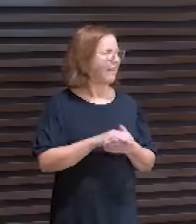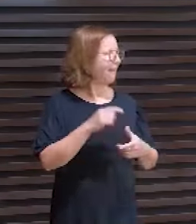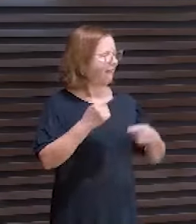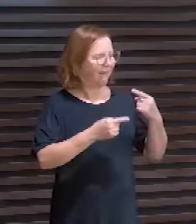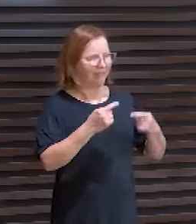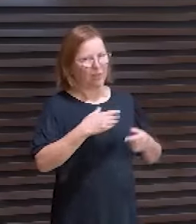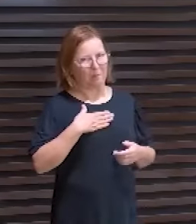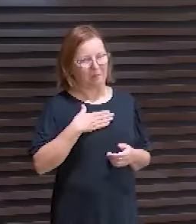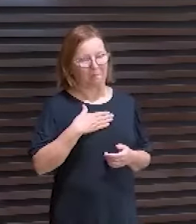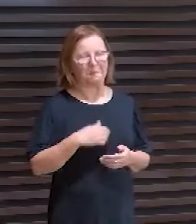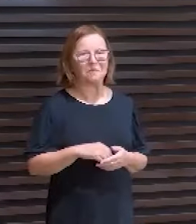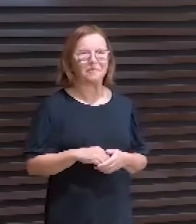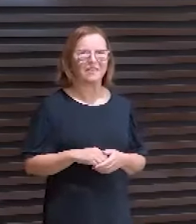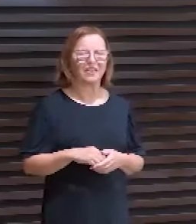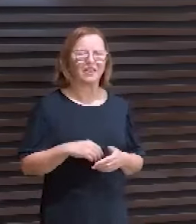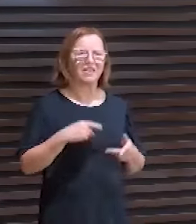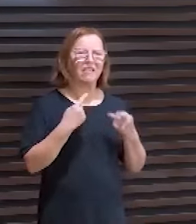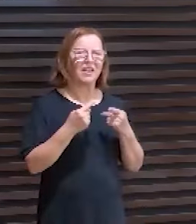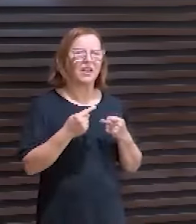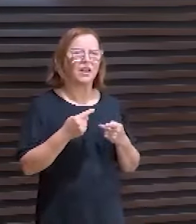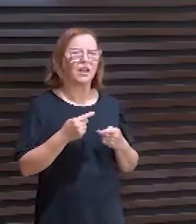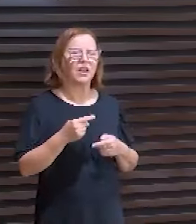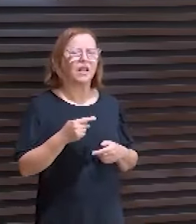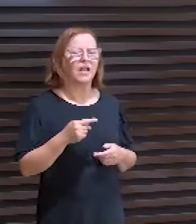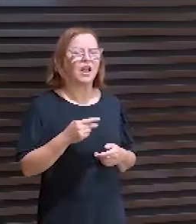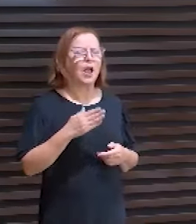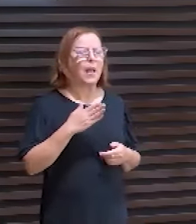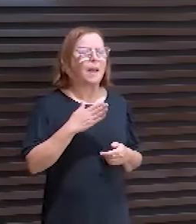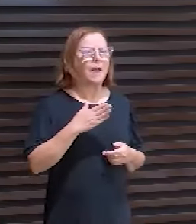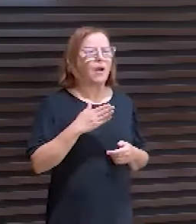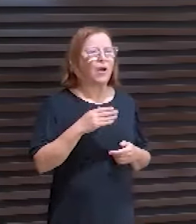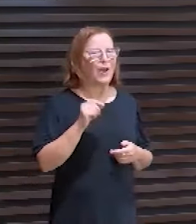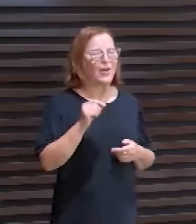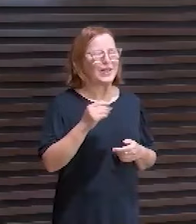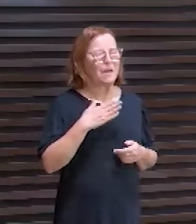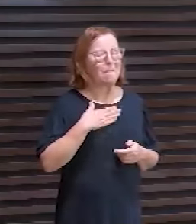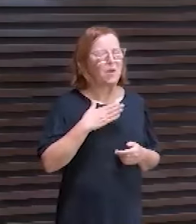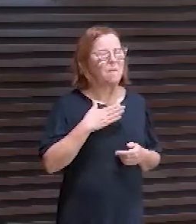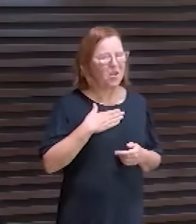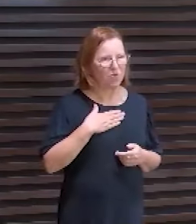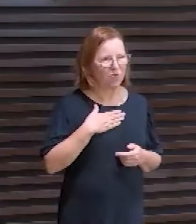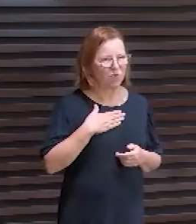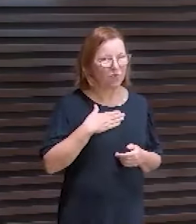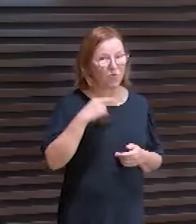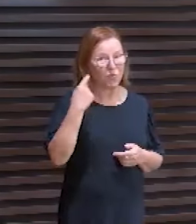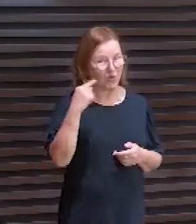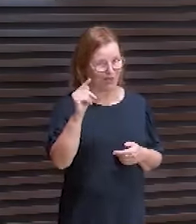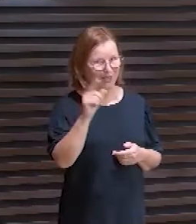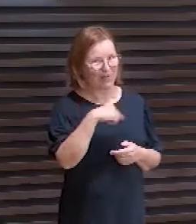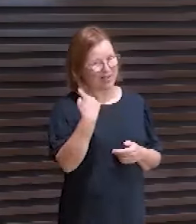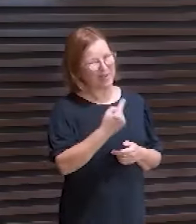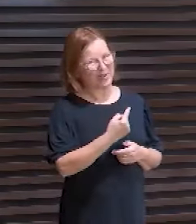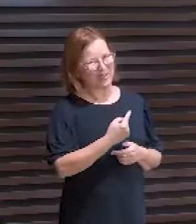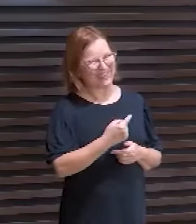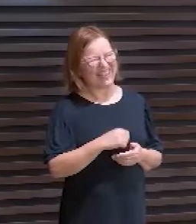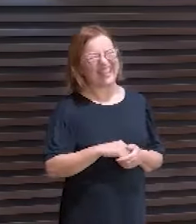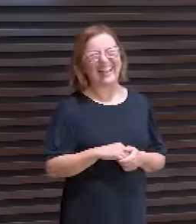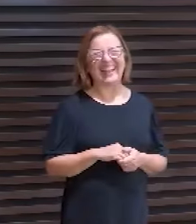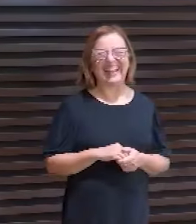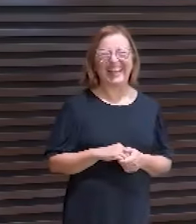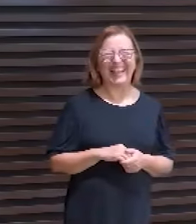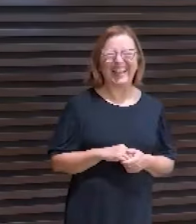comigo ela fala o que é meu é meu o que é seu é nosso lá em casa a divisão é bem